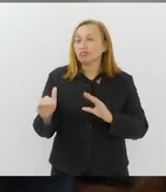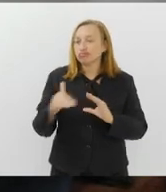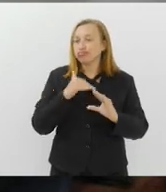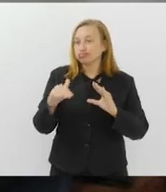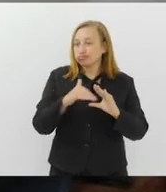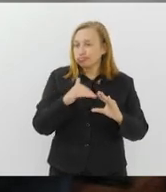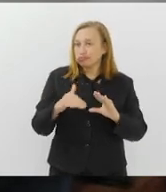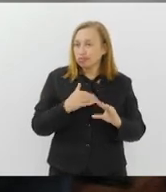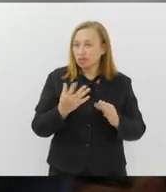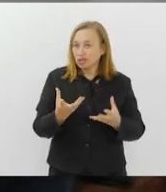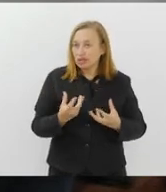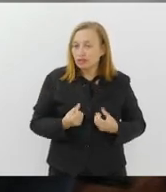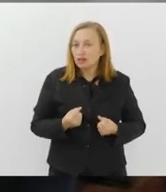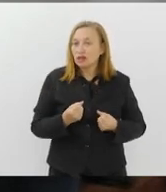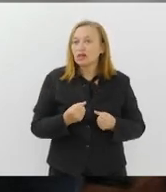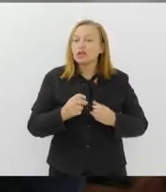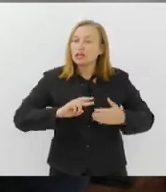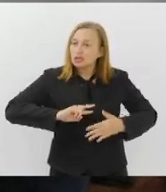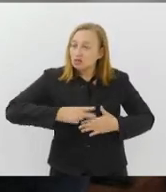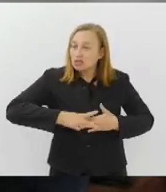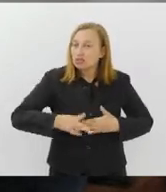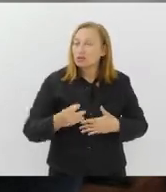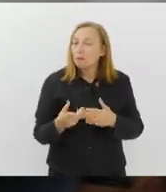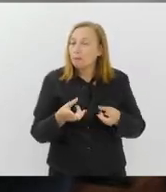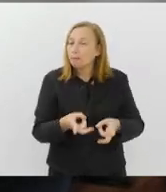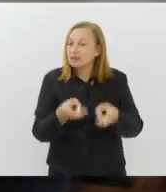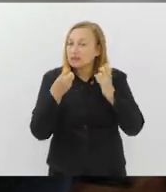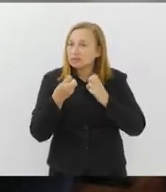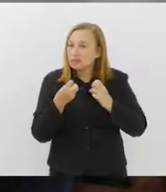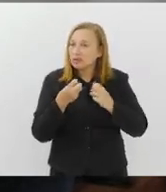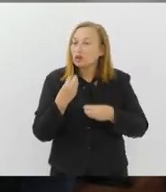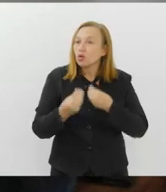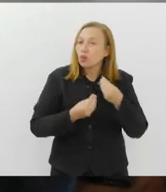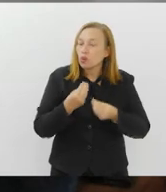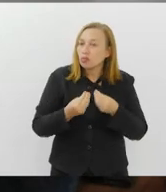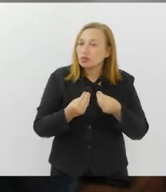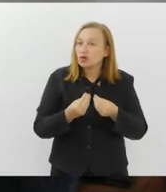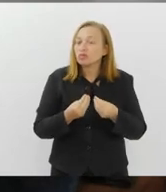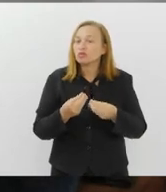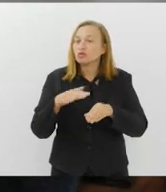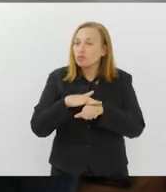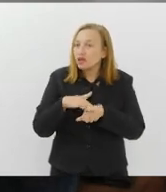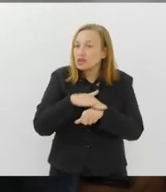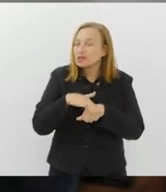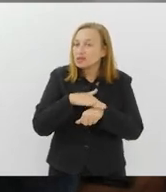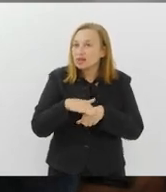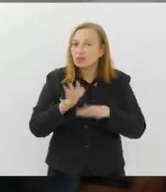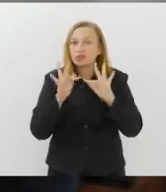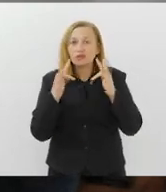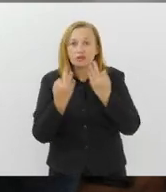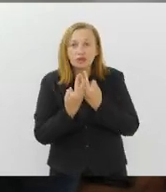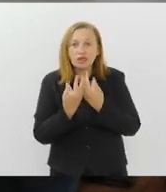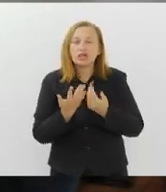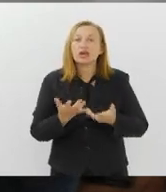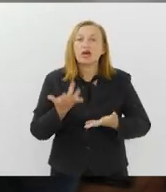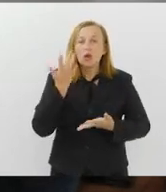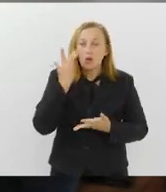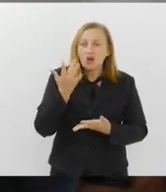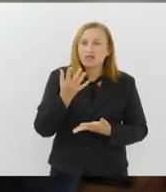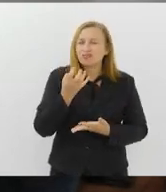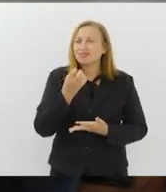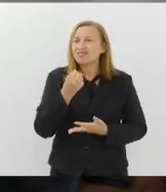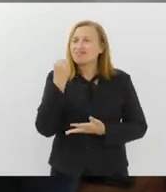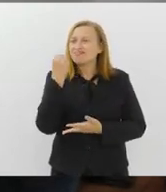as consequências que nós fomos percebendo à medida que nós fomos lidando e conversando com esses familiares, né? Eu acho que é muito